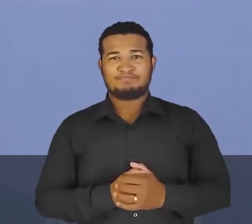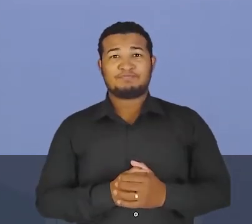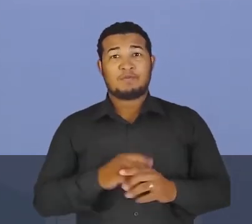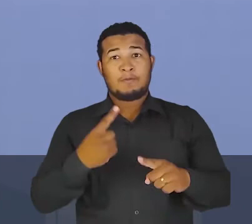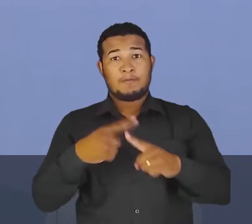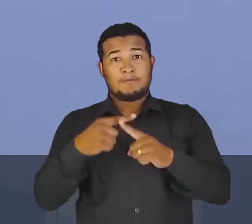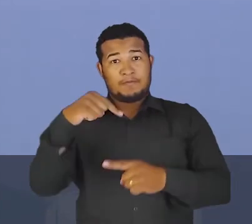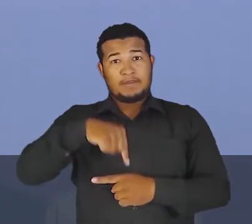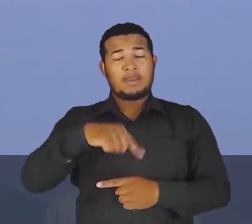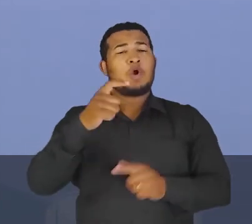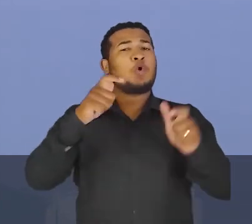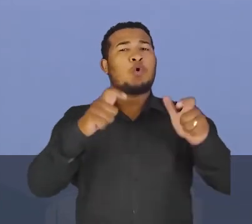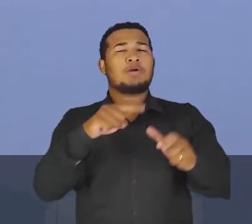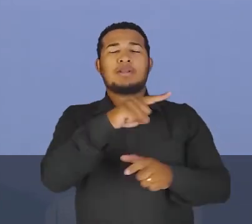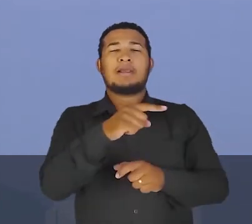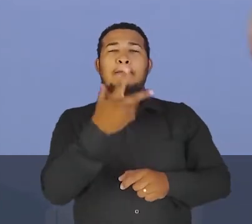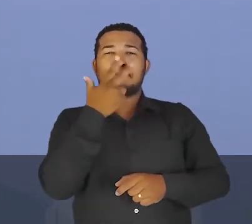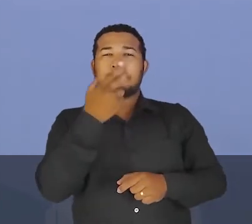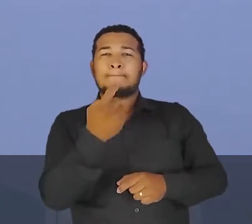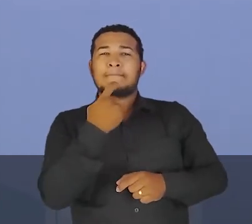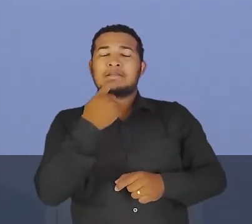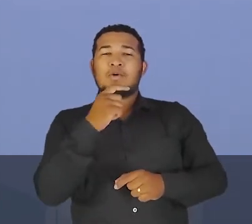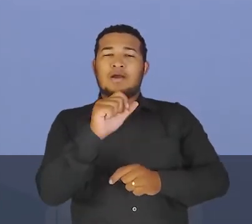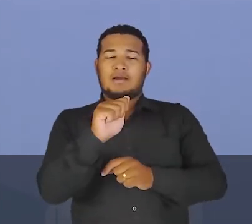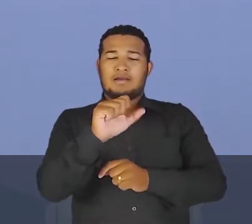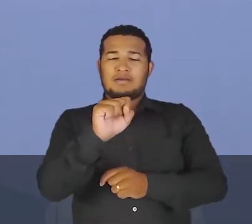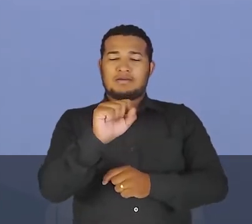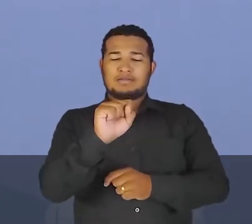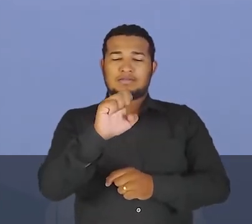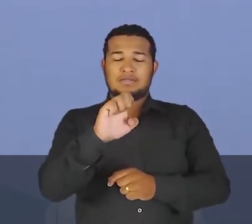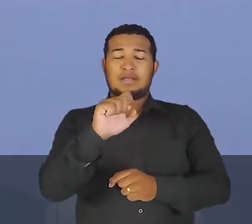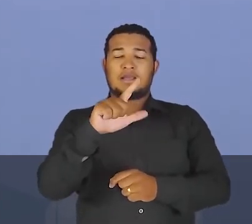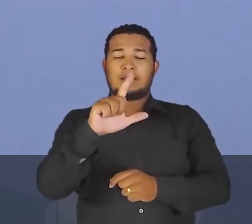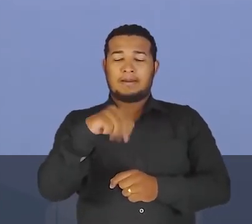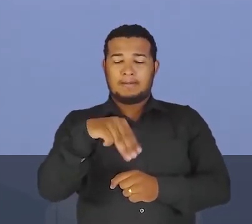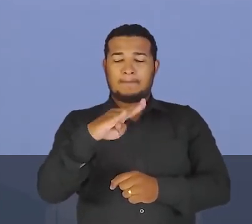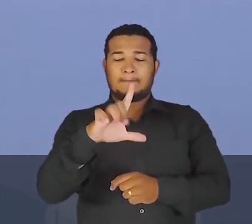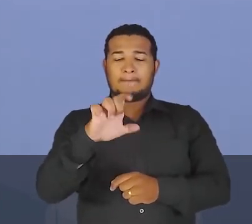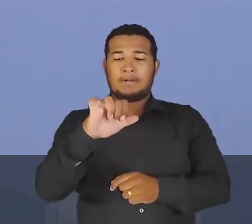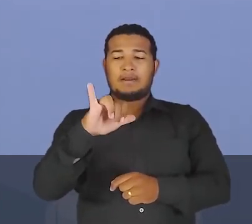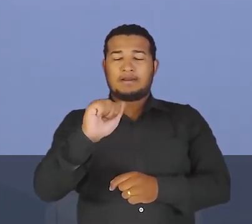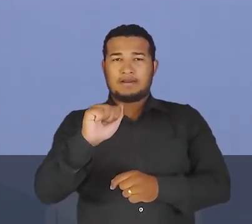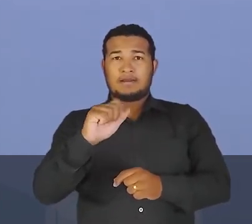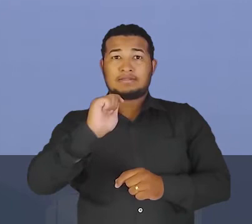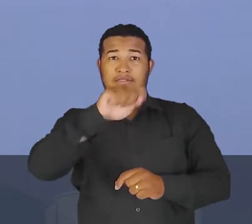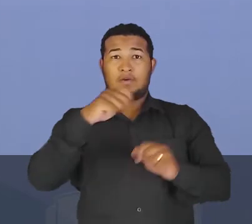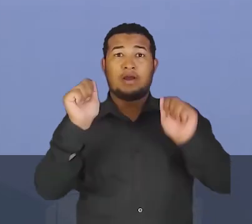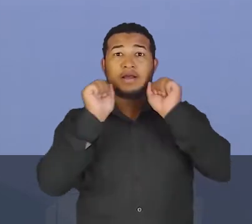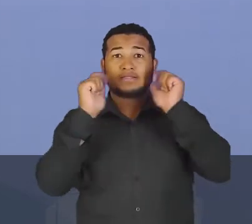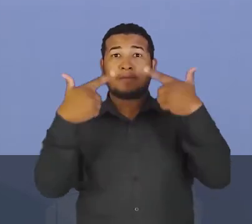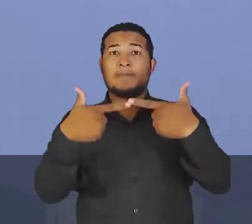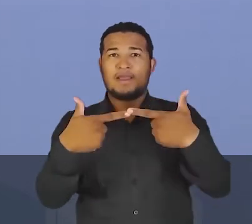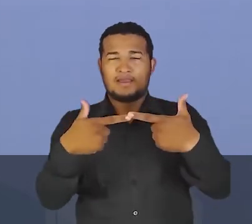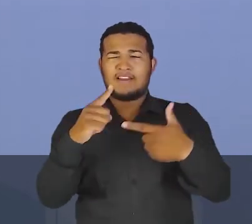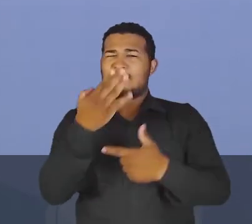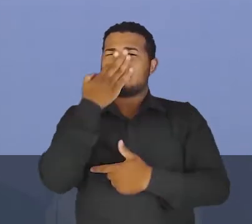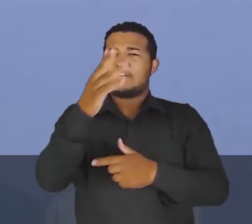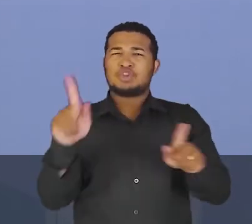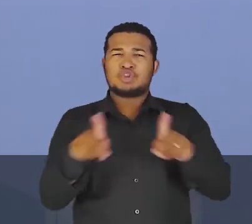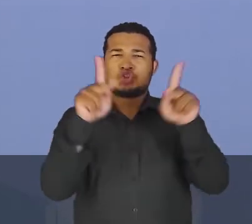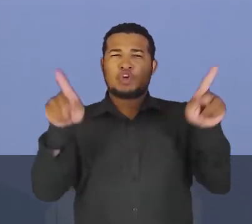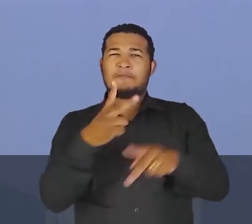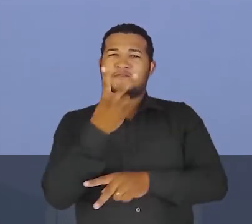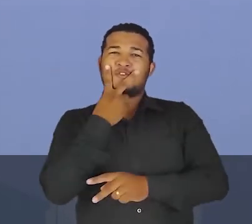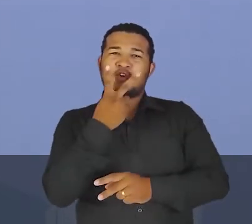no Estado, eles ficam ali na Assembleia Legislativa, que ficam ali em frente lá ao Shopping Vitória. Eles ficam ali